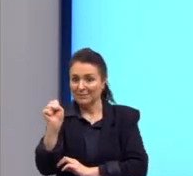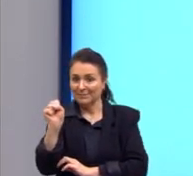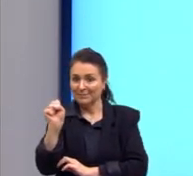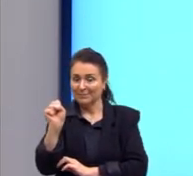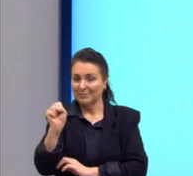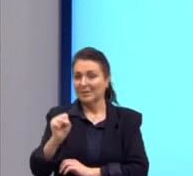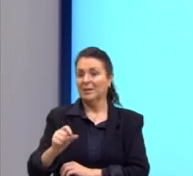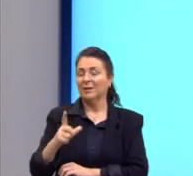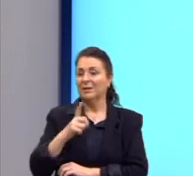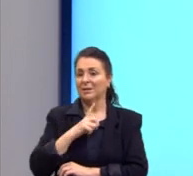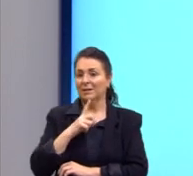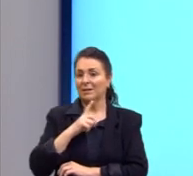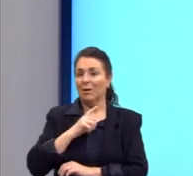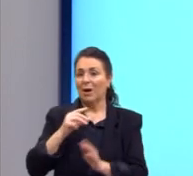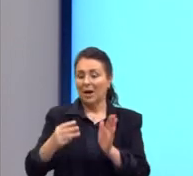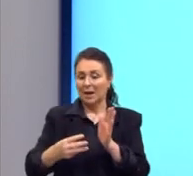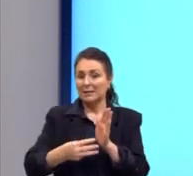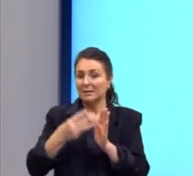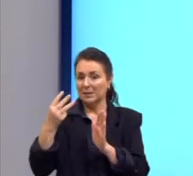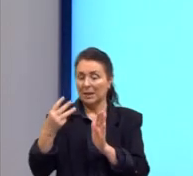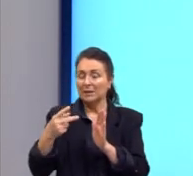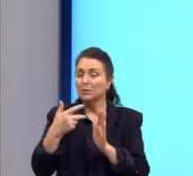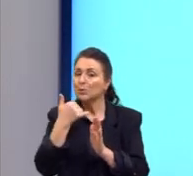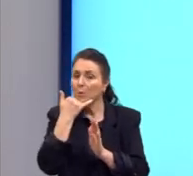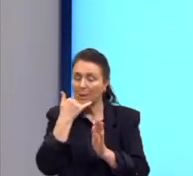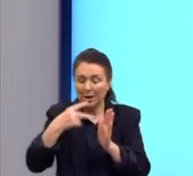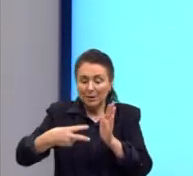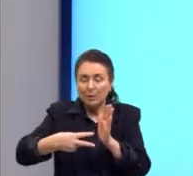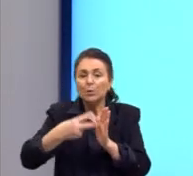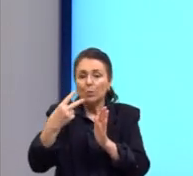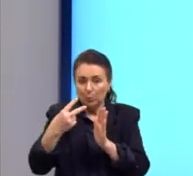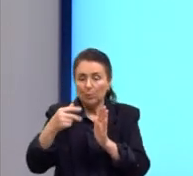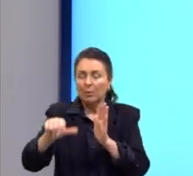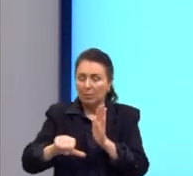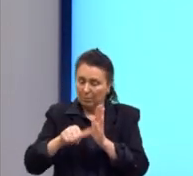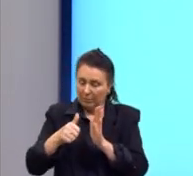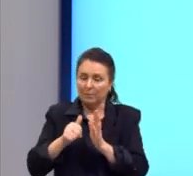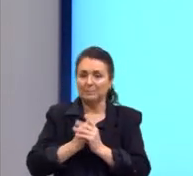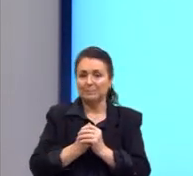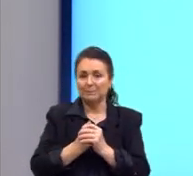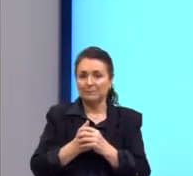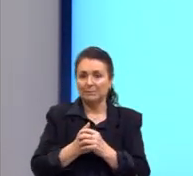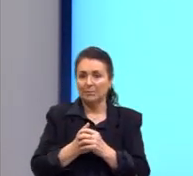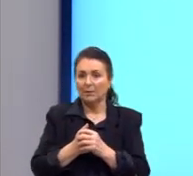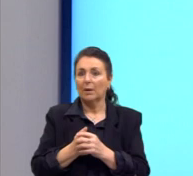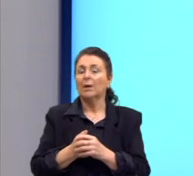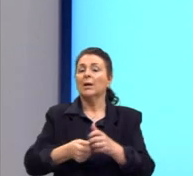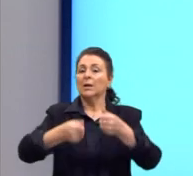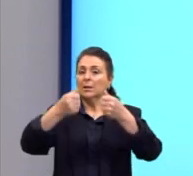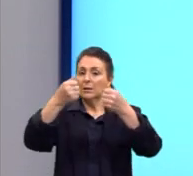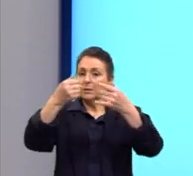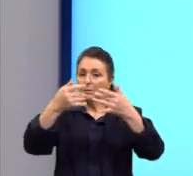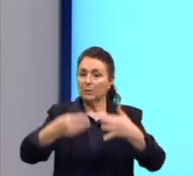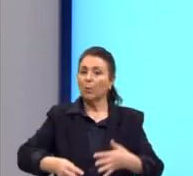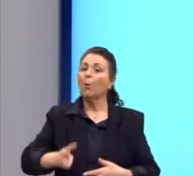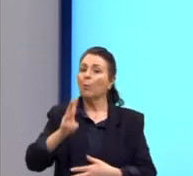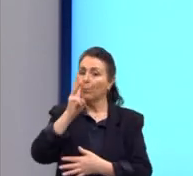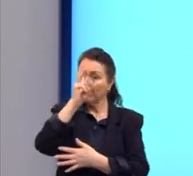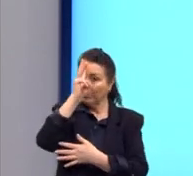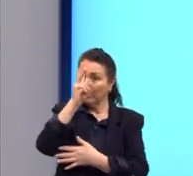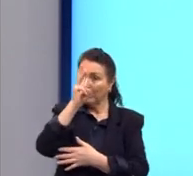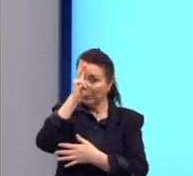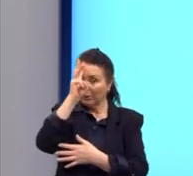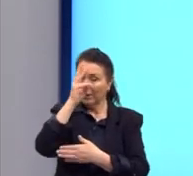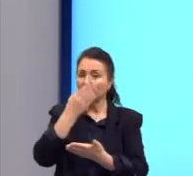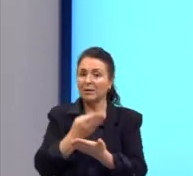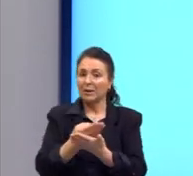bom então dá essa segunda que é ideal para gente é bom a gente falou de potência né como a gente já viu lá na aula